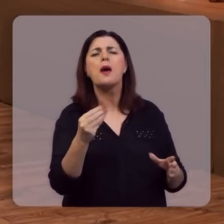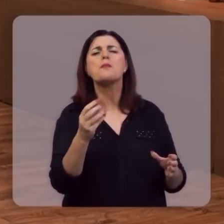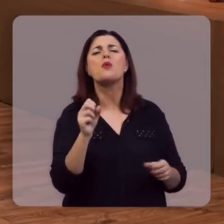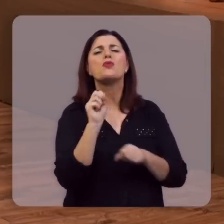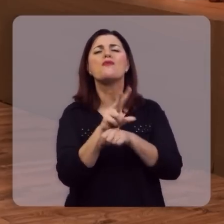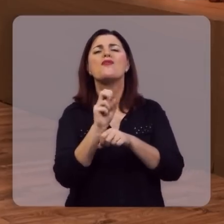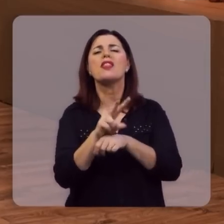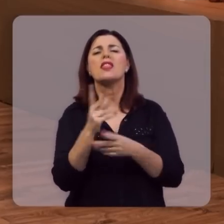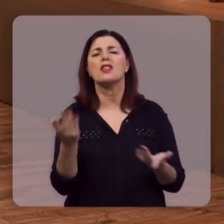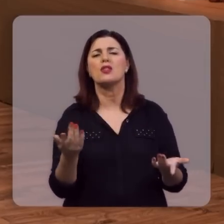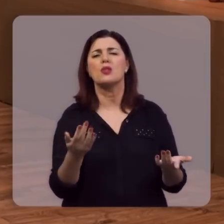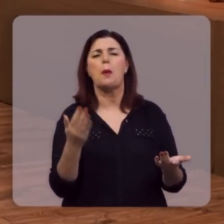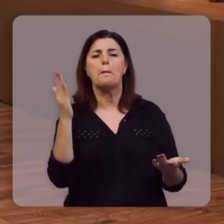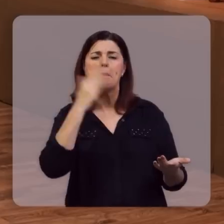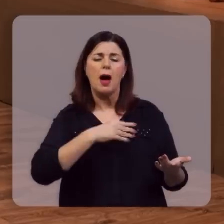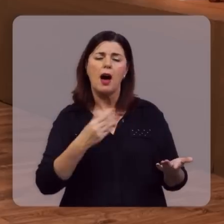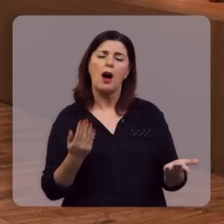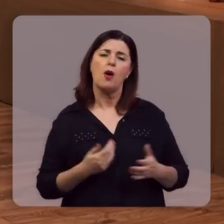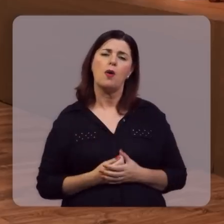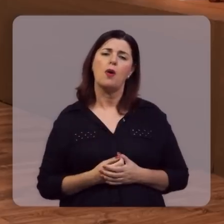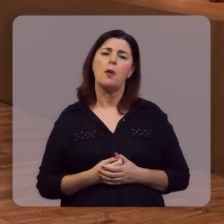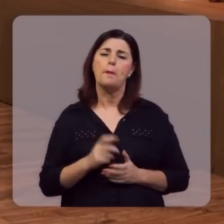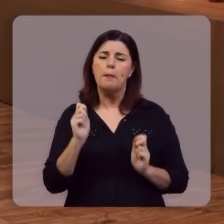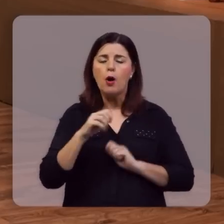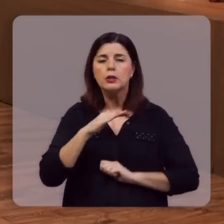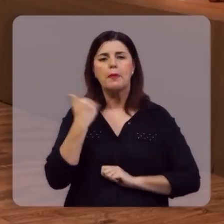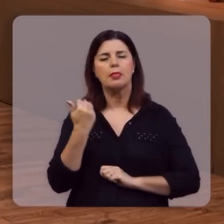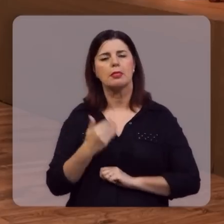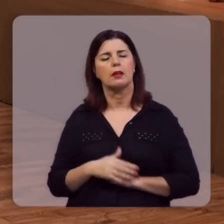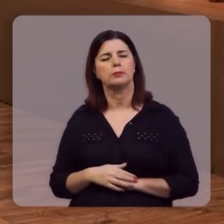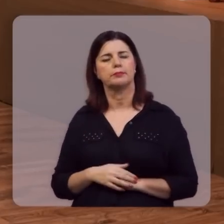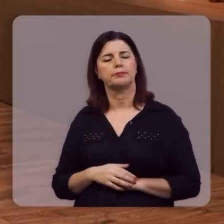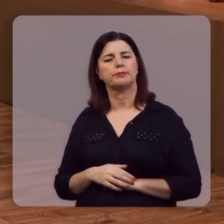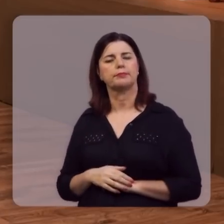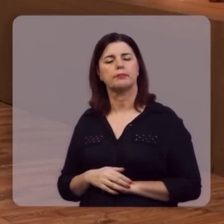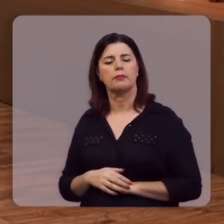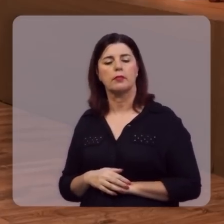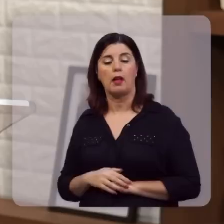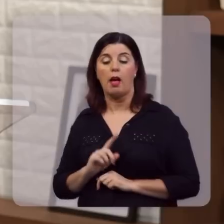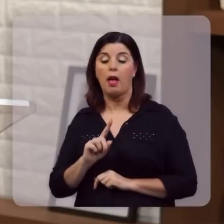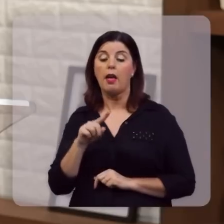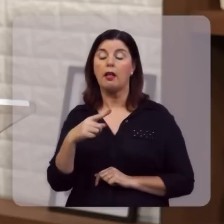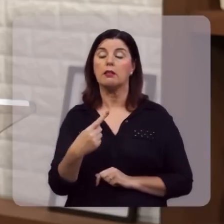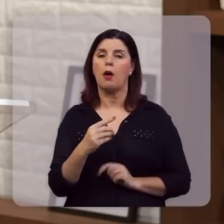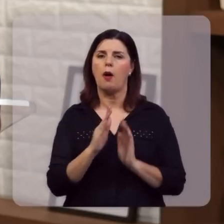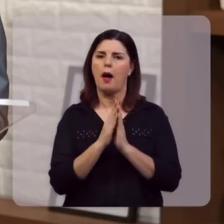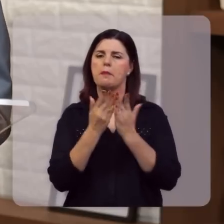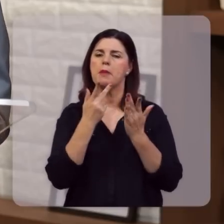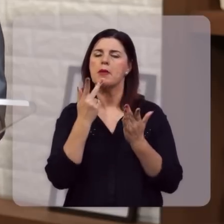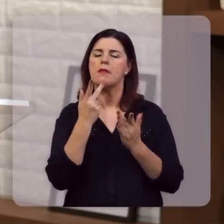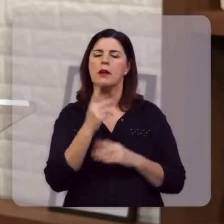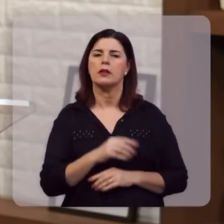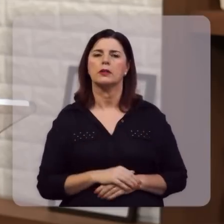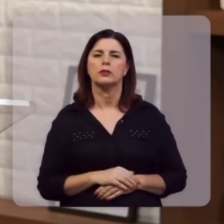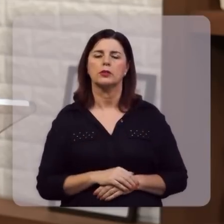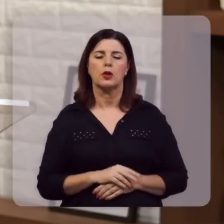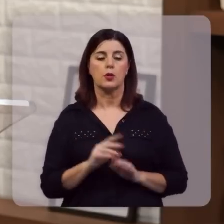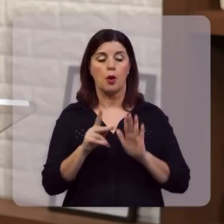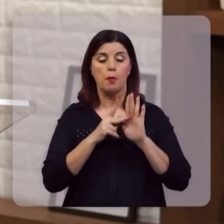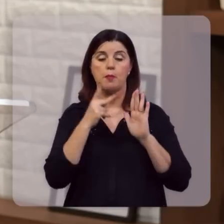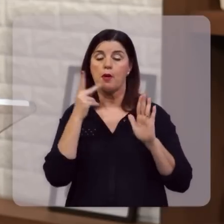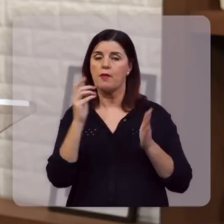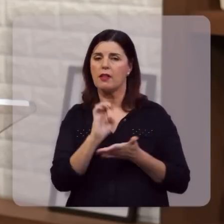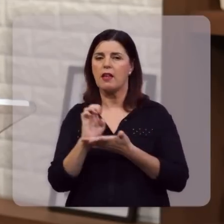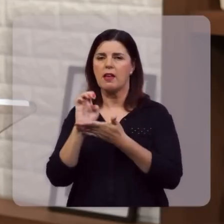extremamente venenoso, nocivo à saúde, letal. Então, diz a Bíblia, que o